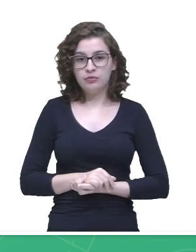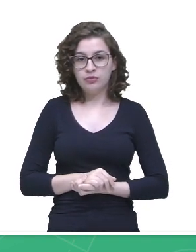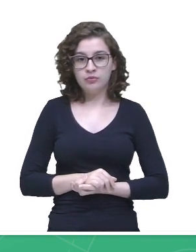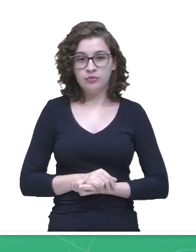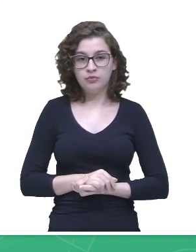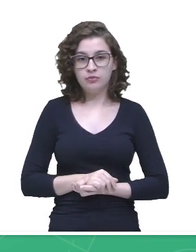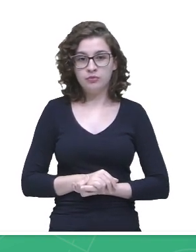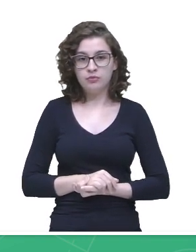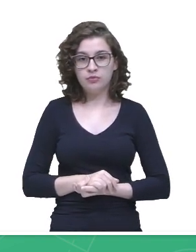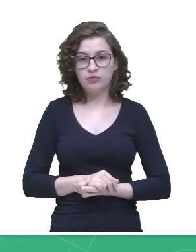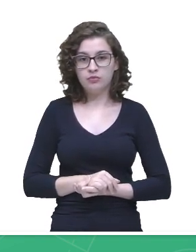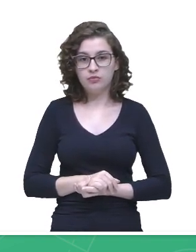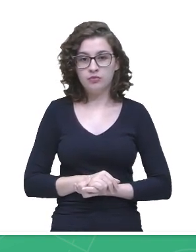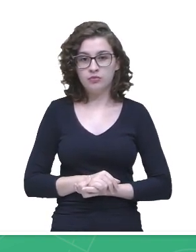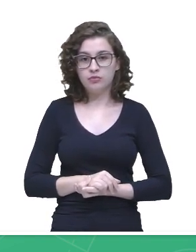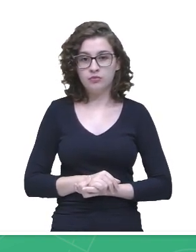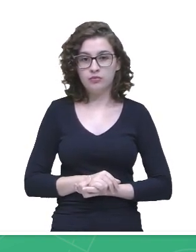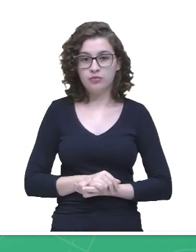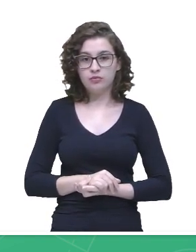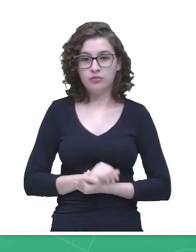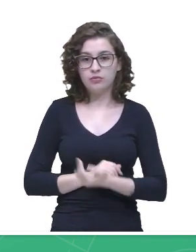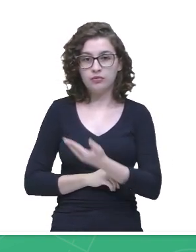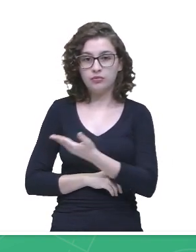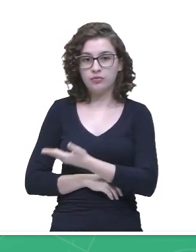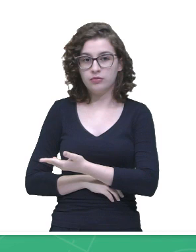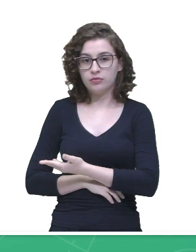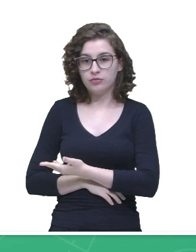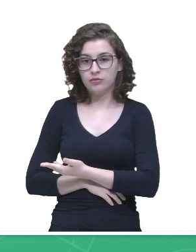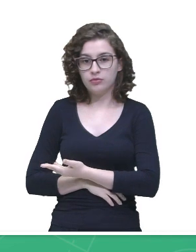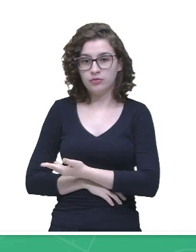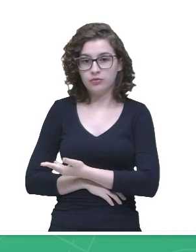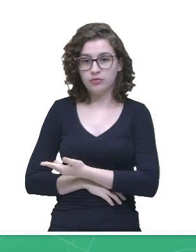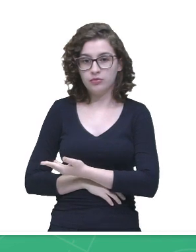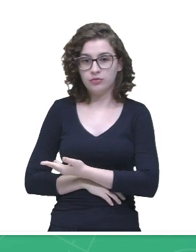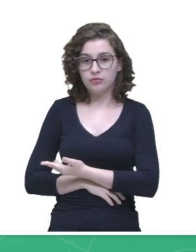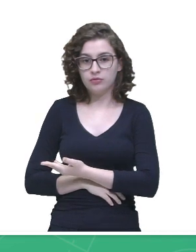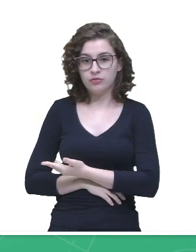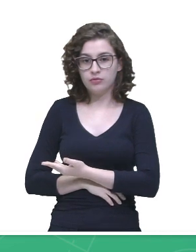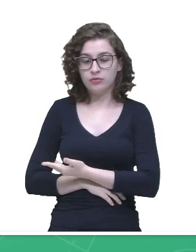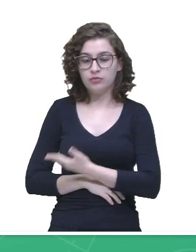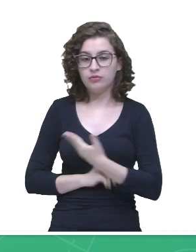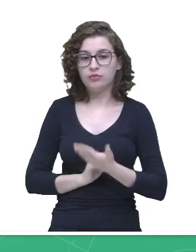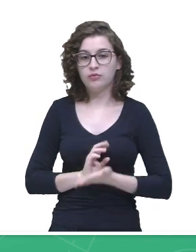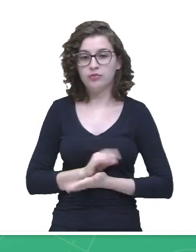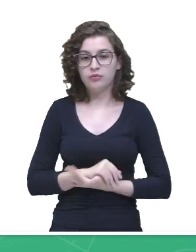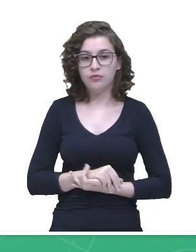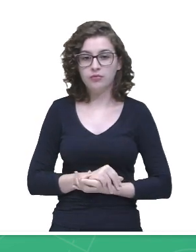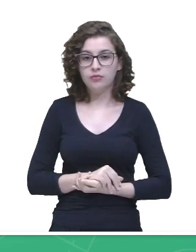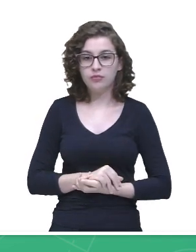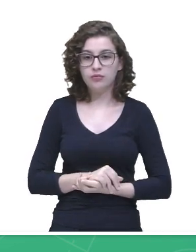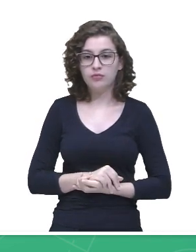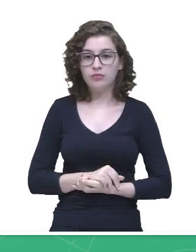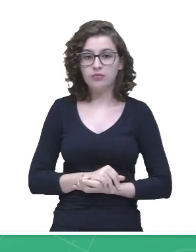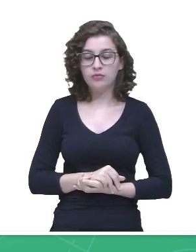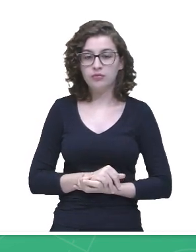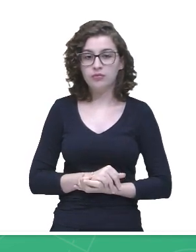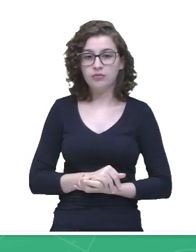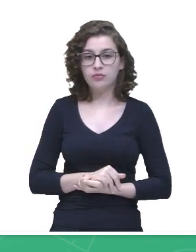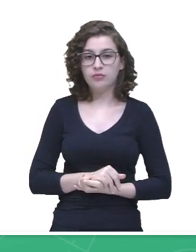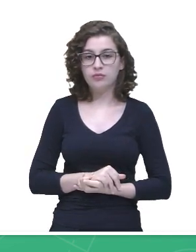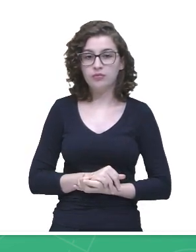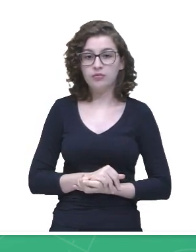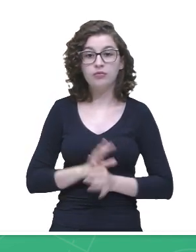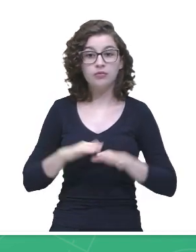perfecto compuesto. E hecho é um verbo irregular, ok? Bom, mas as